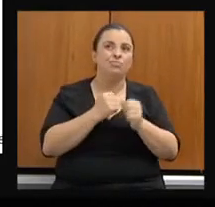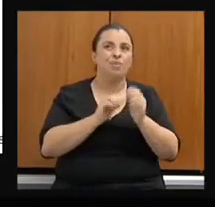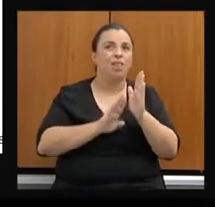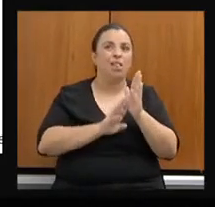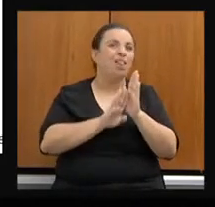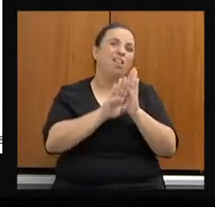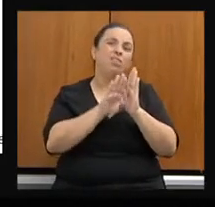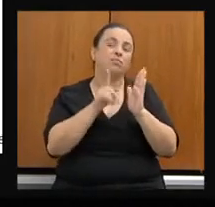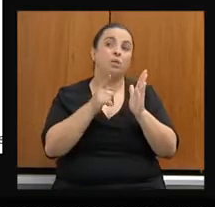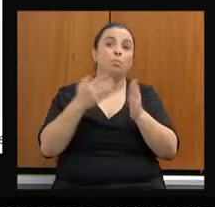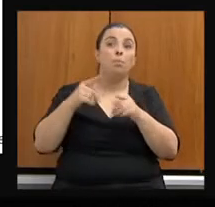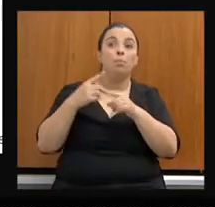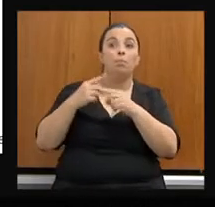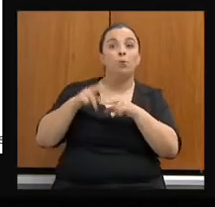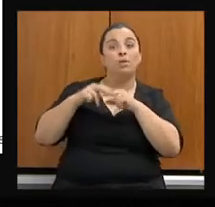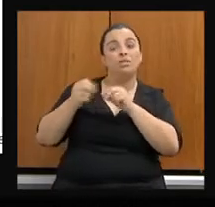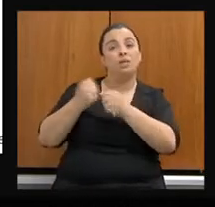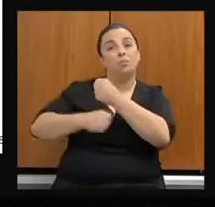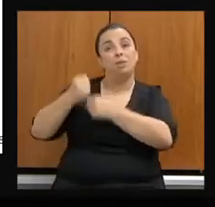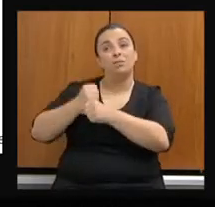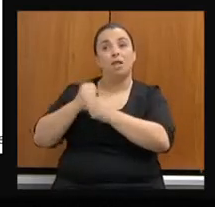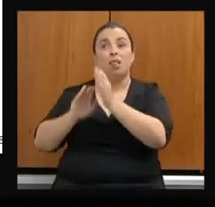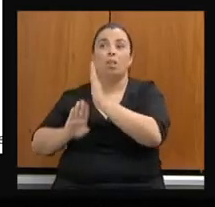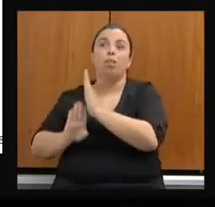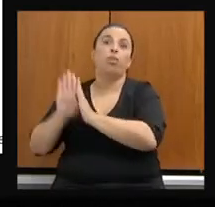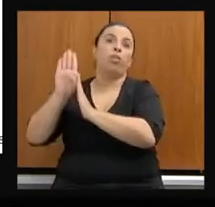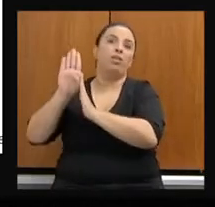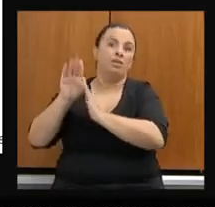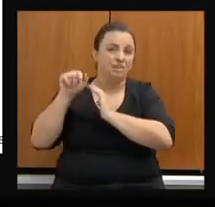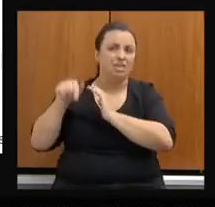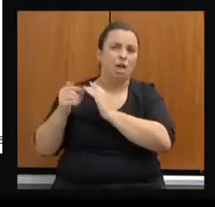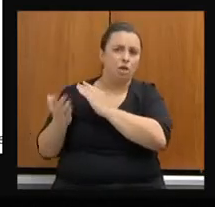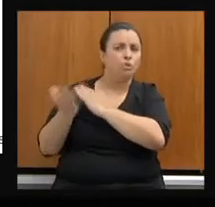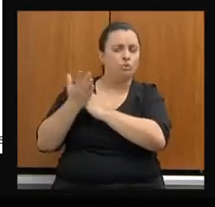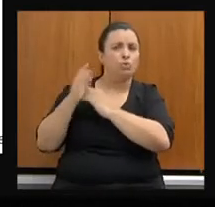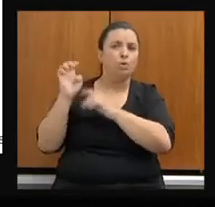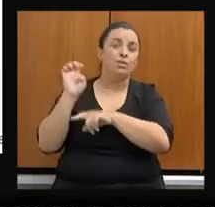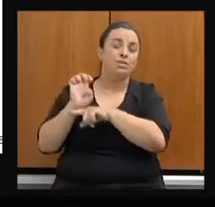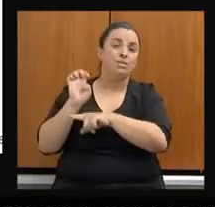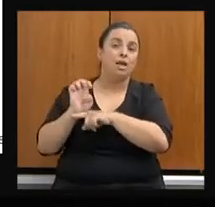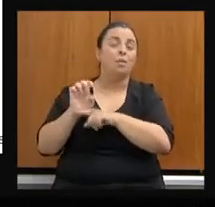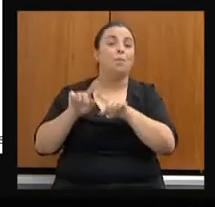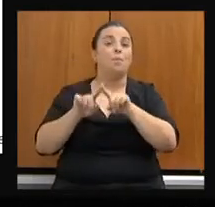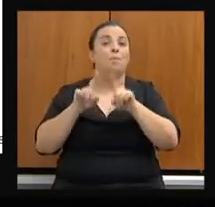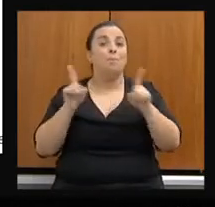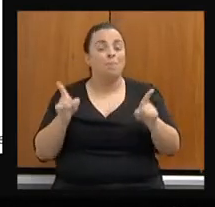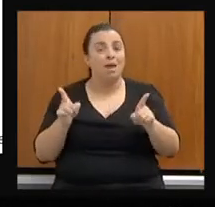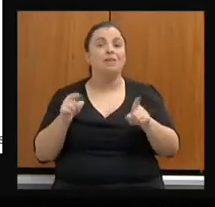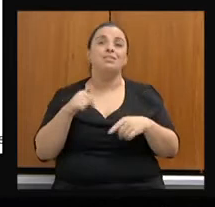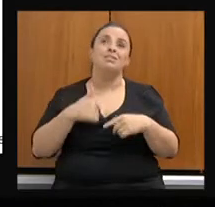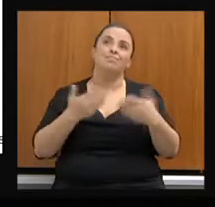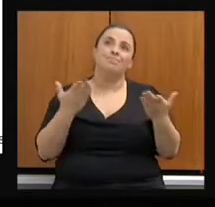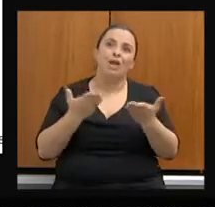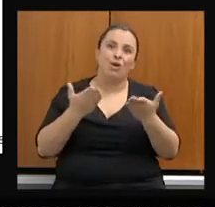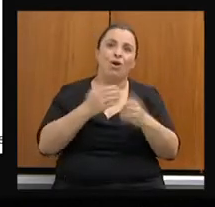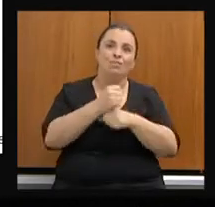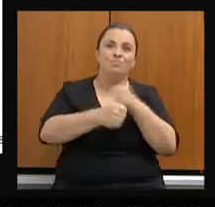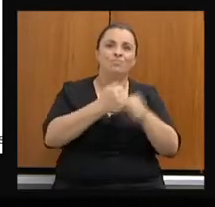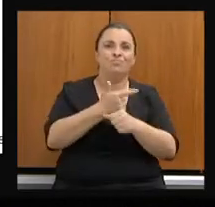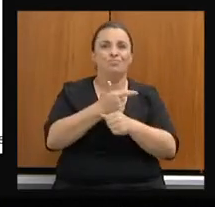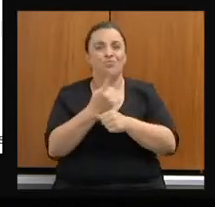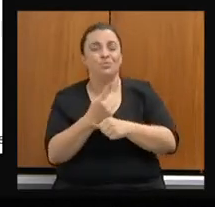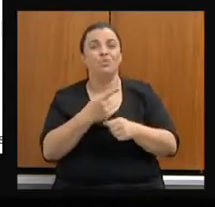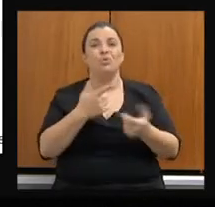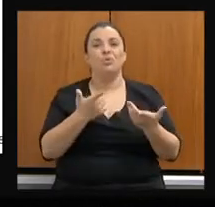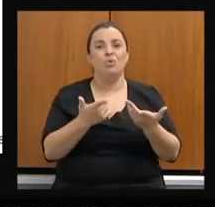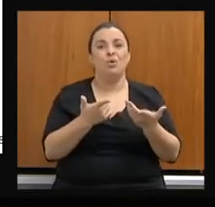ajudou muito o nosso estado mas nós Ainda temos aqui esse que eu tivesse chamado na época tinha um por